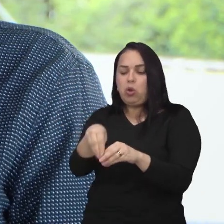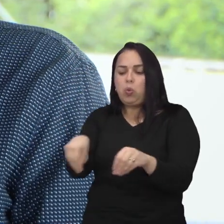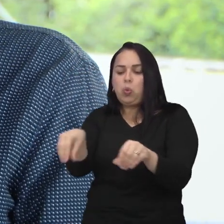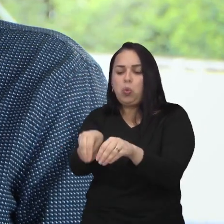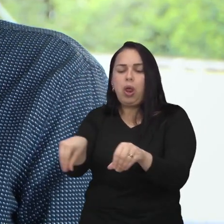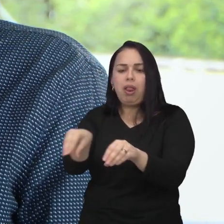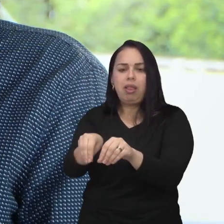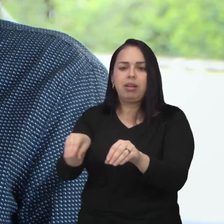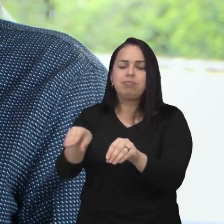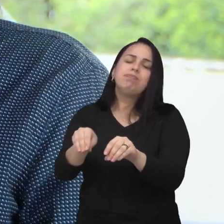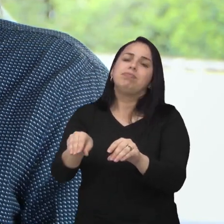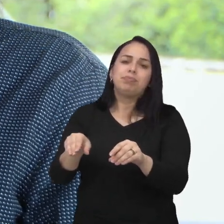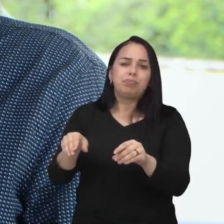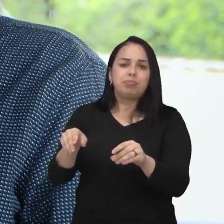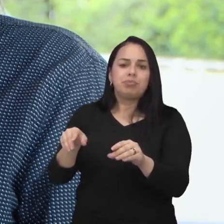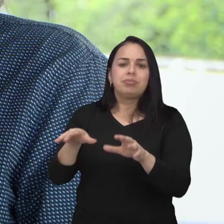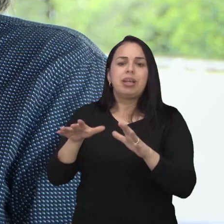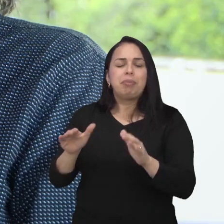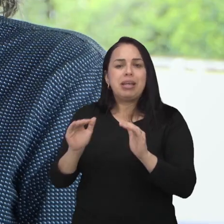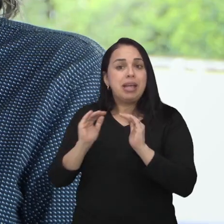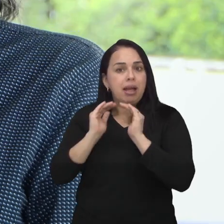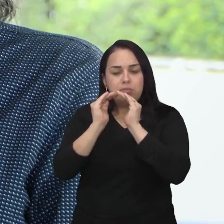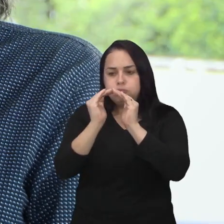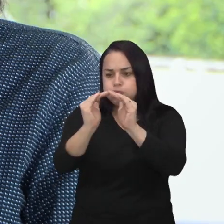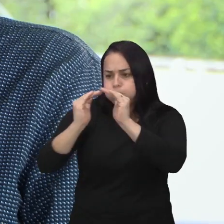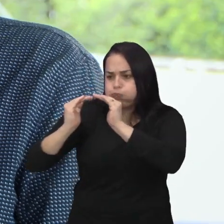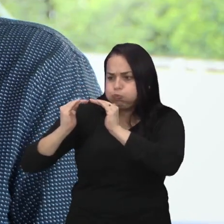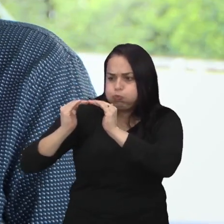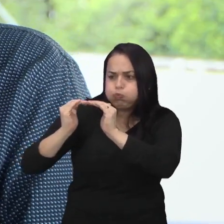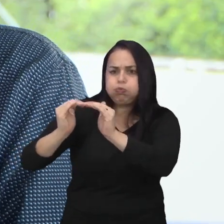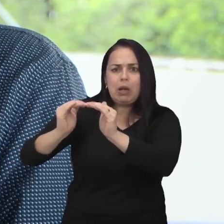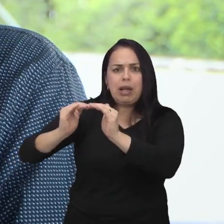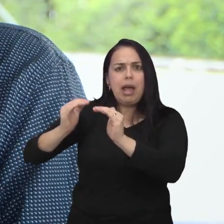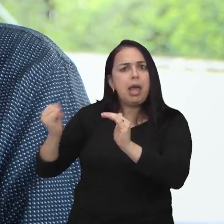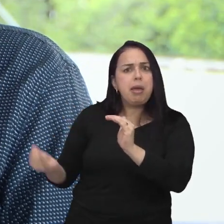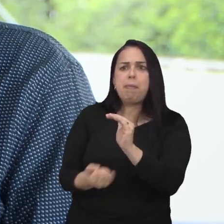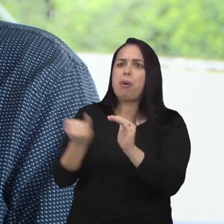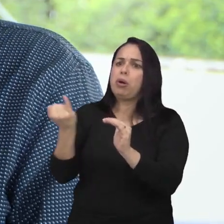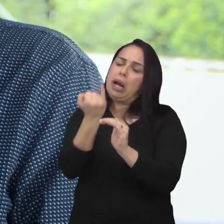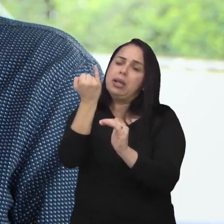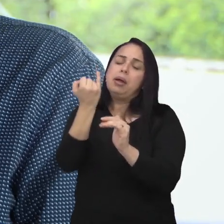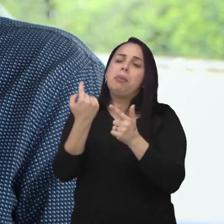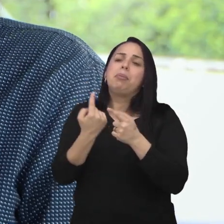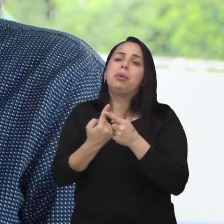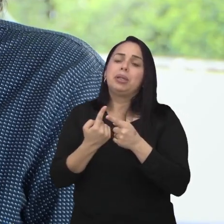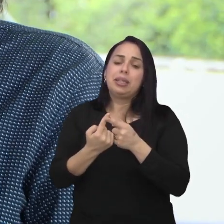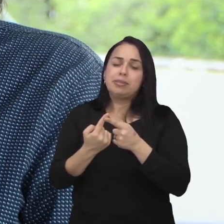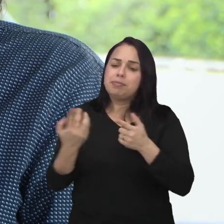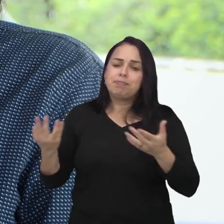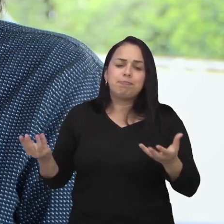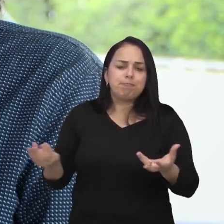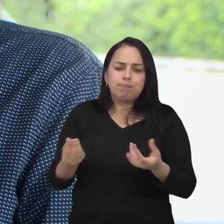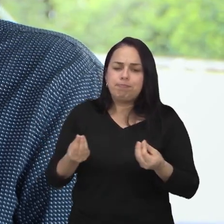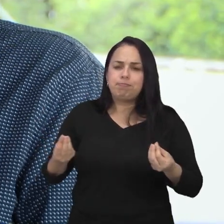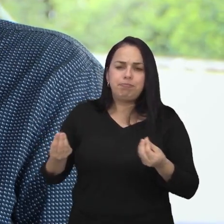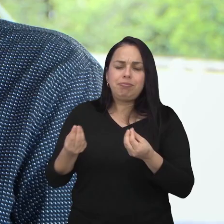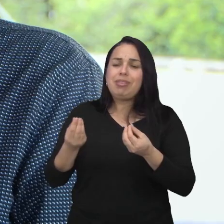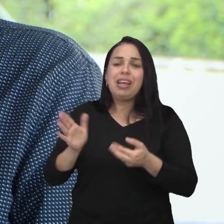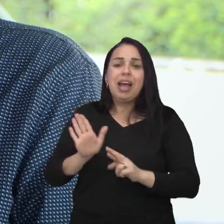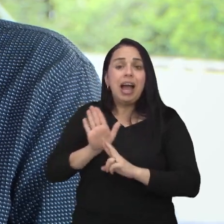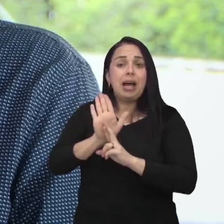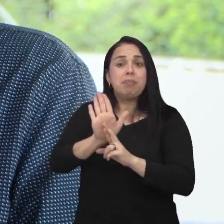E aqui foi uma obra que tem uma importância muito grande na obra do Rino Leve, por ser